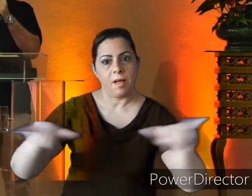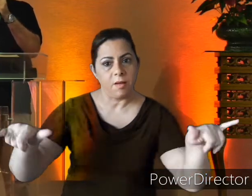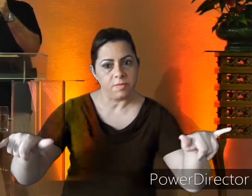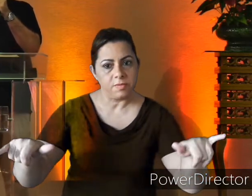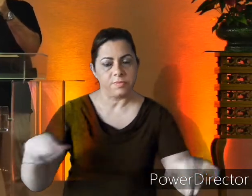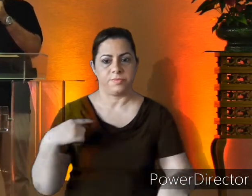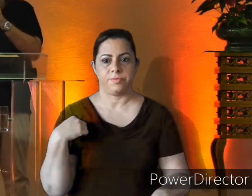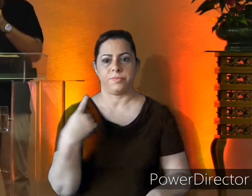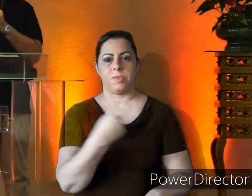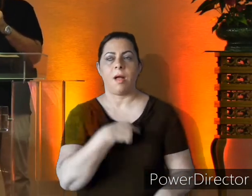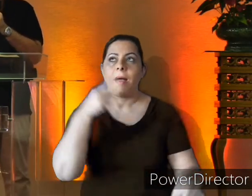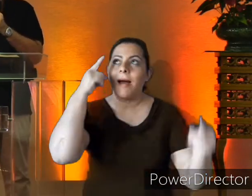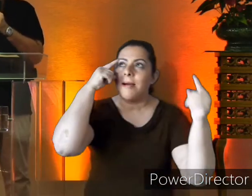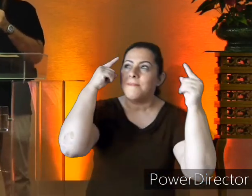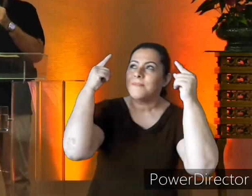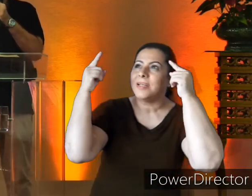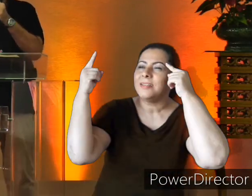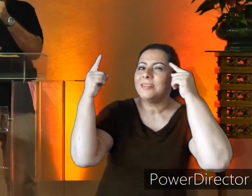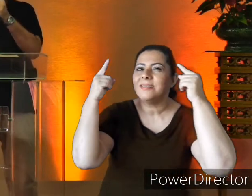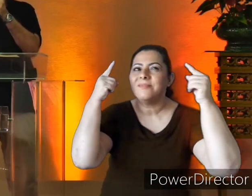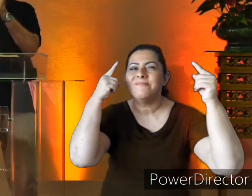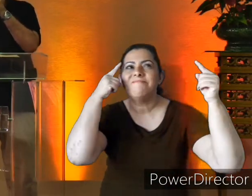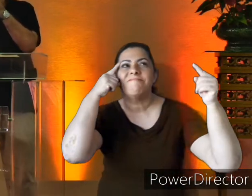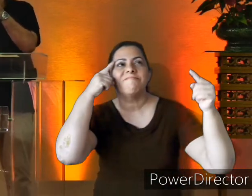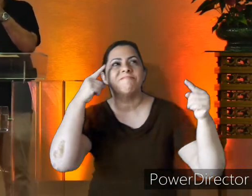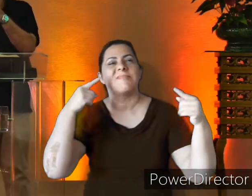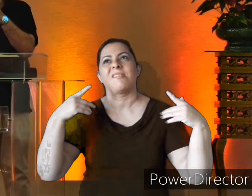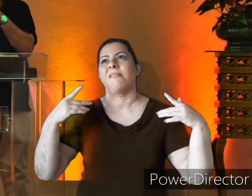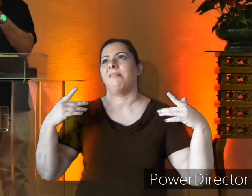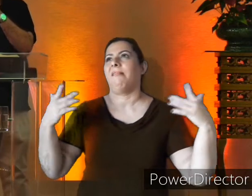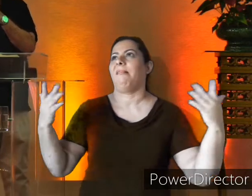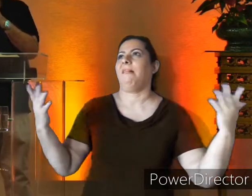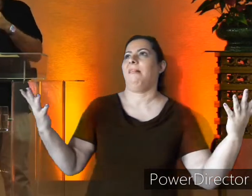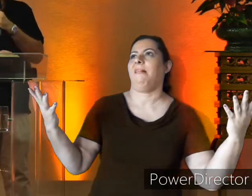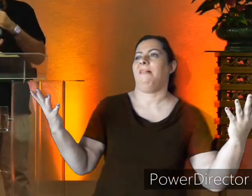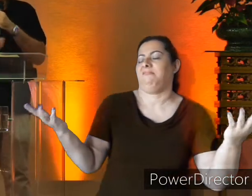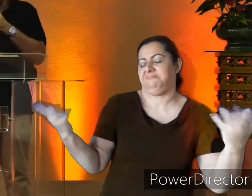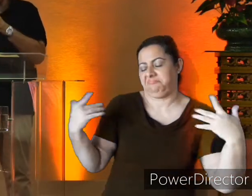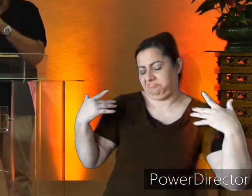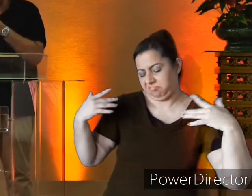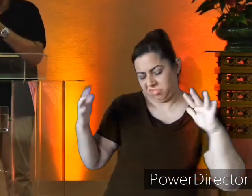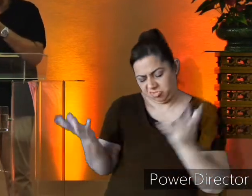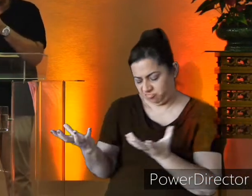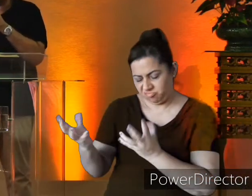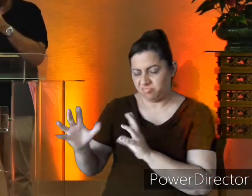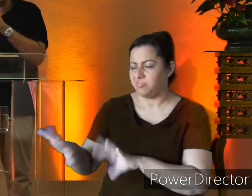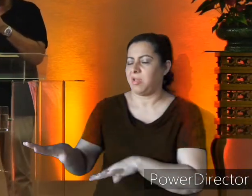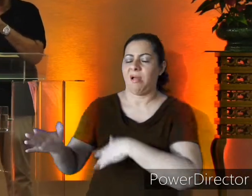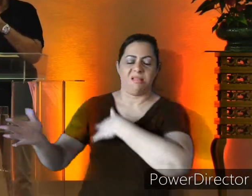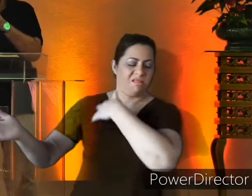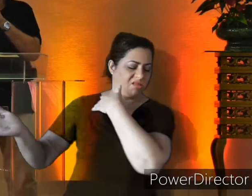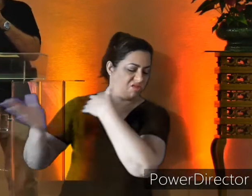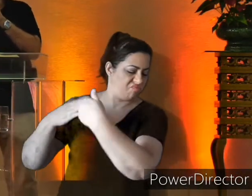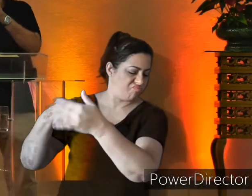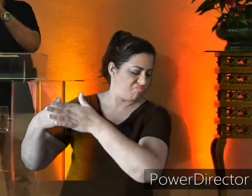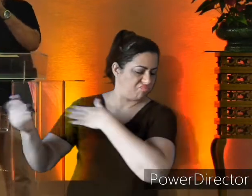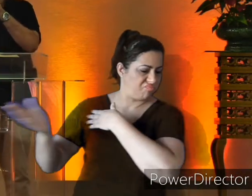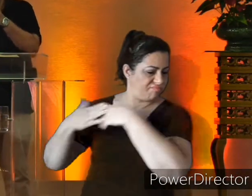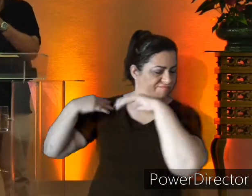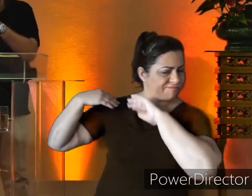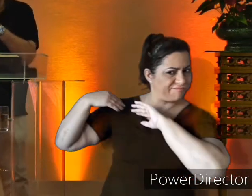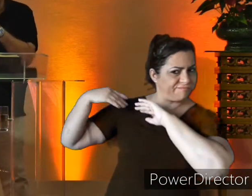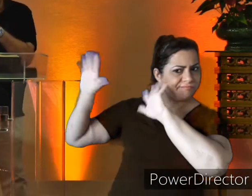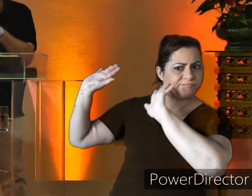para isso, não podemos dizer, eu não quero me envolver nesta guerra, eu vou viver a minha vida do jeito que eu achar